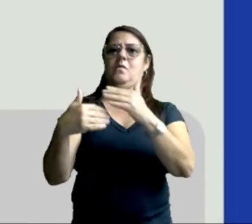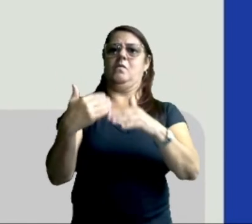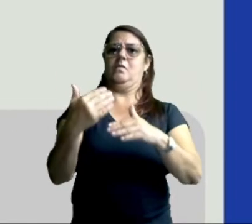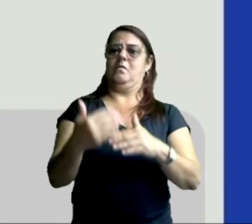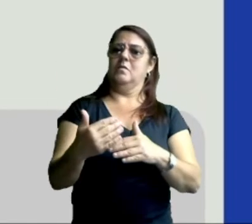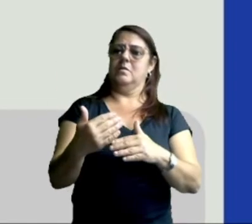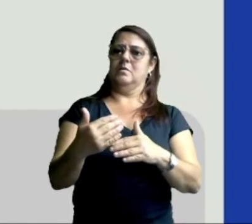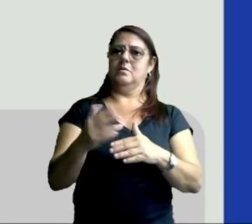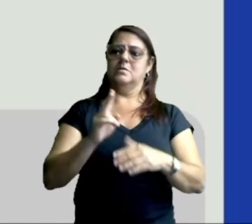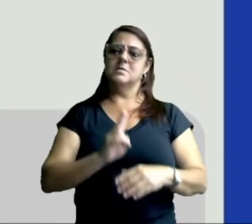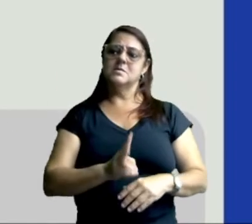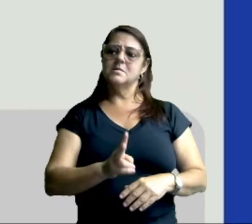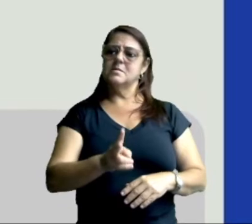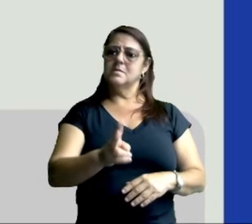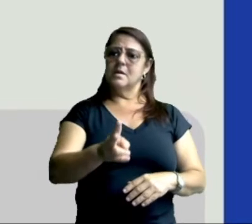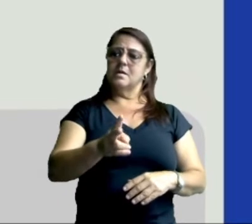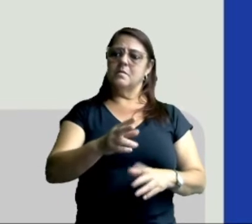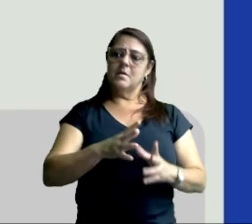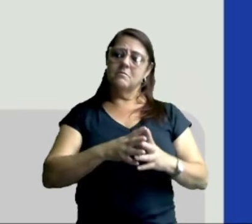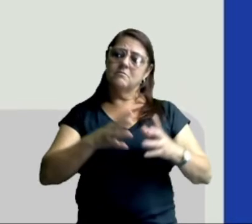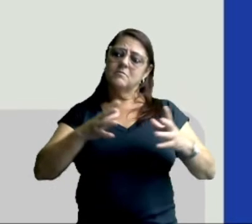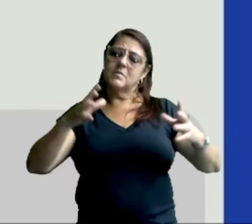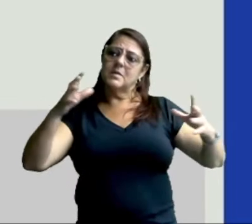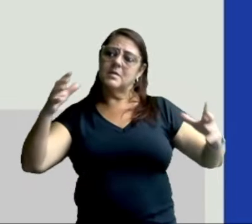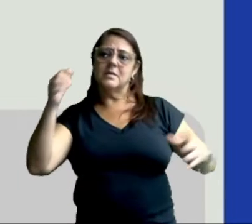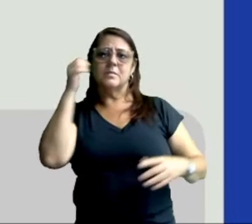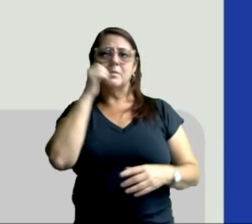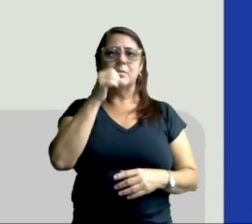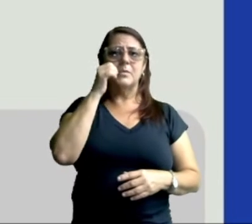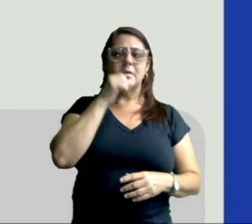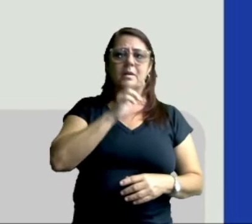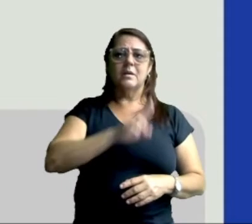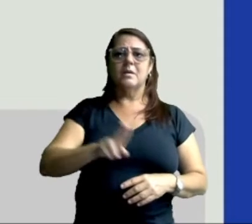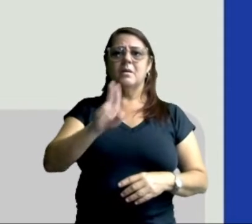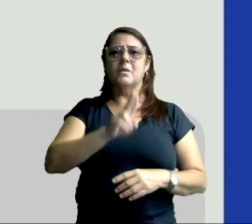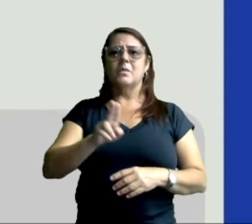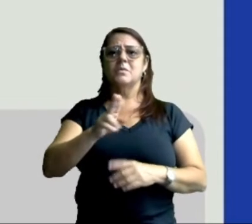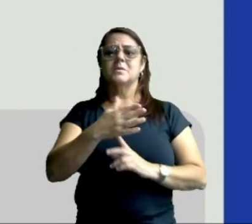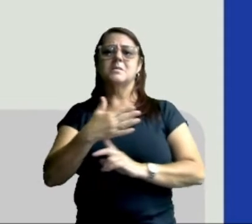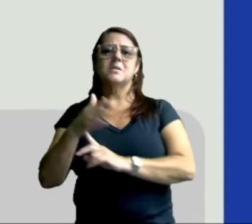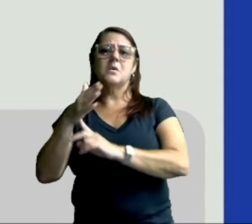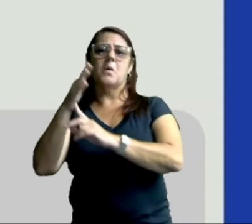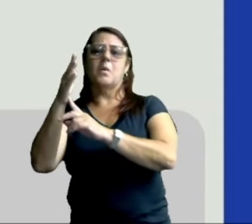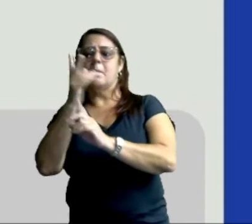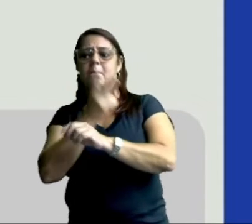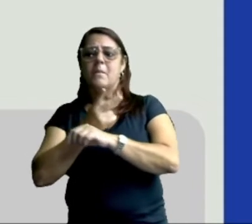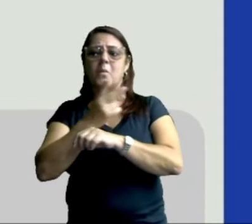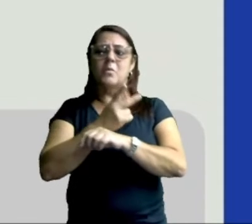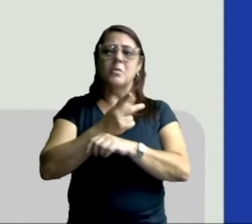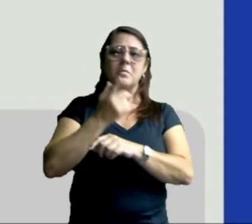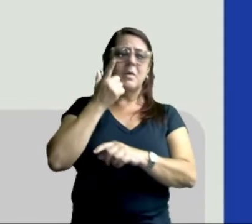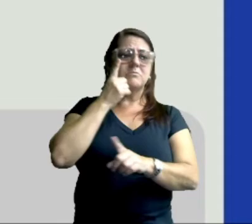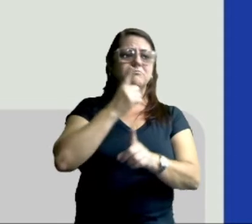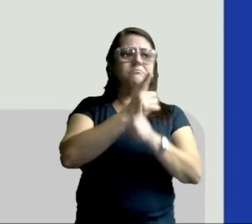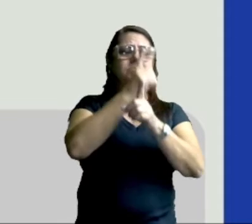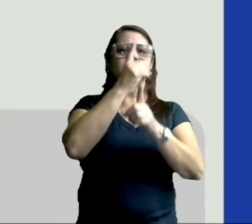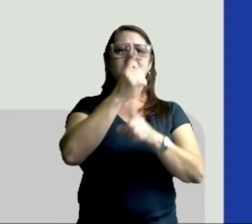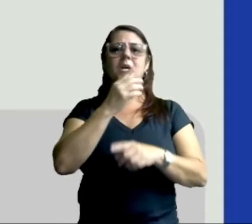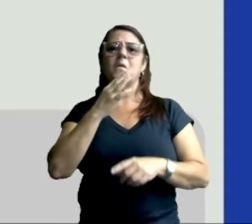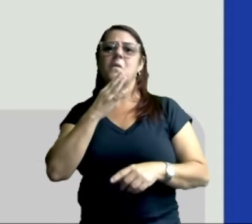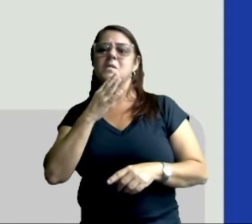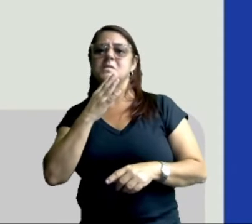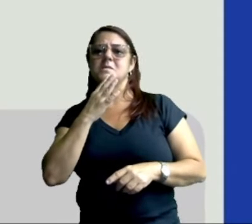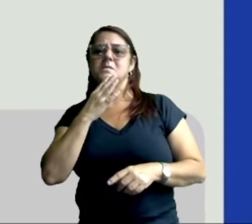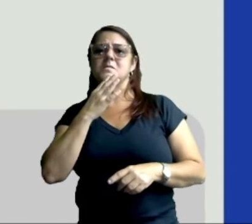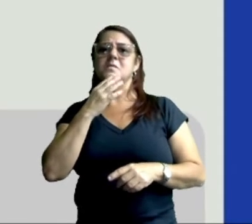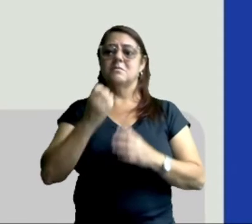É cada vez maior o número de mulheres que usam a tecnologia para buscar conhecimentos e se destacam com